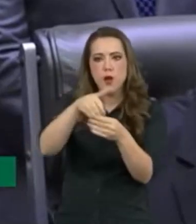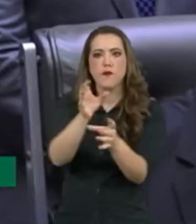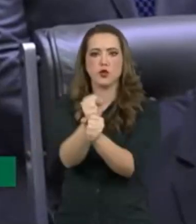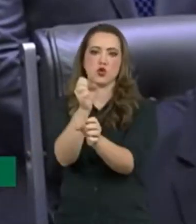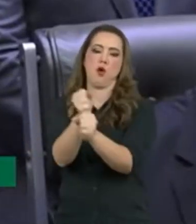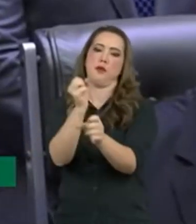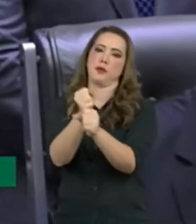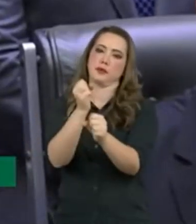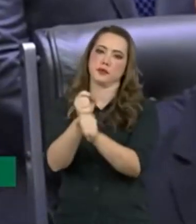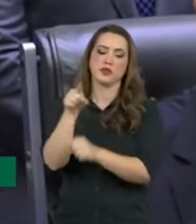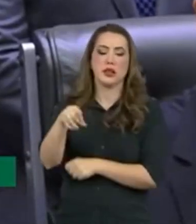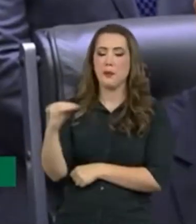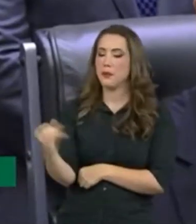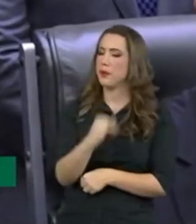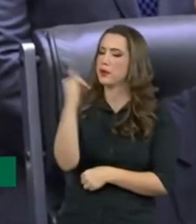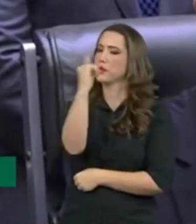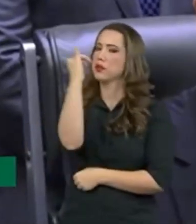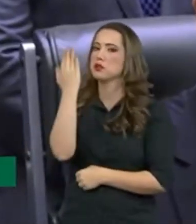Foi fundamental